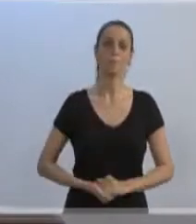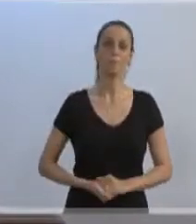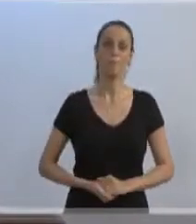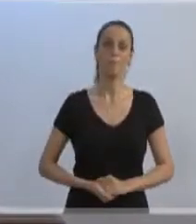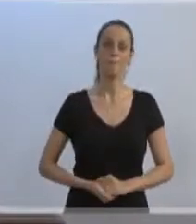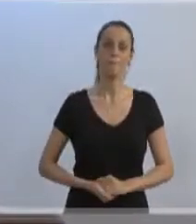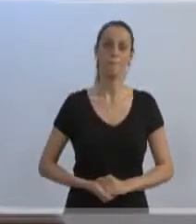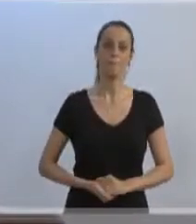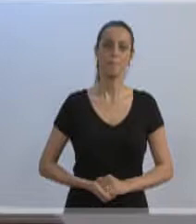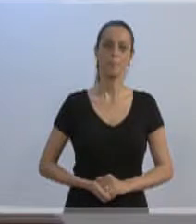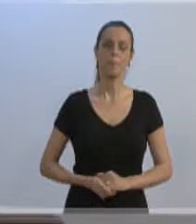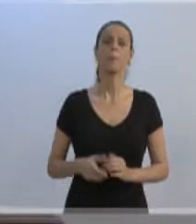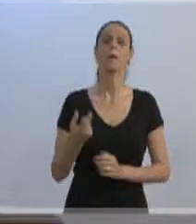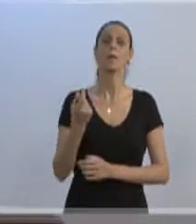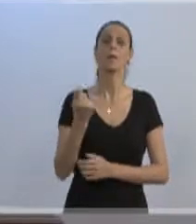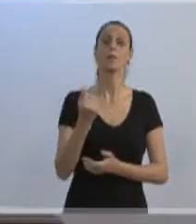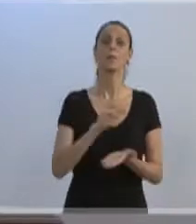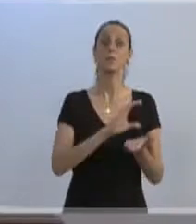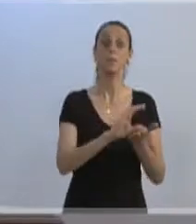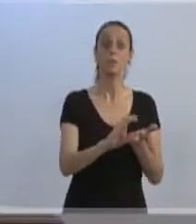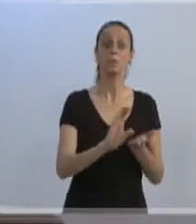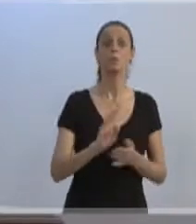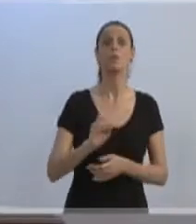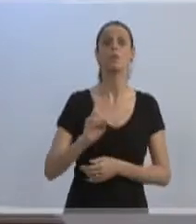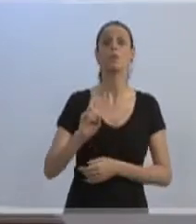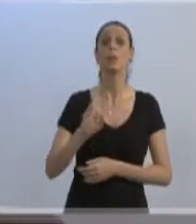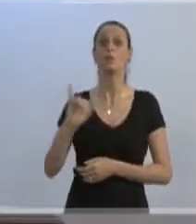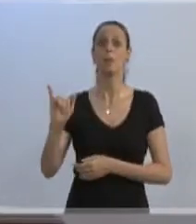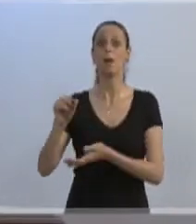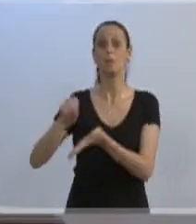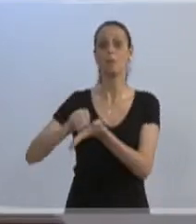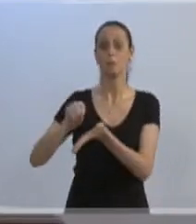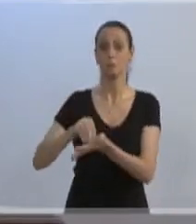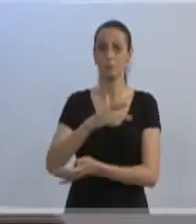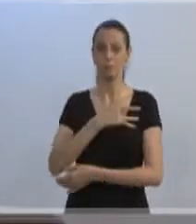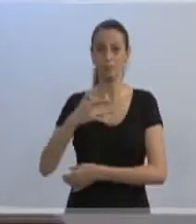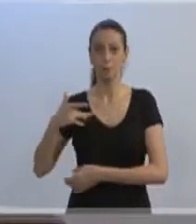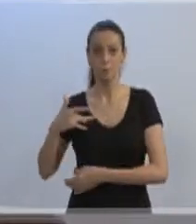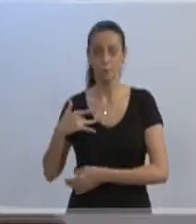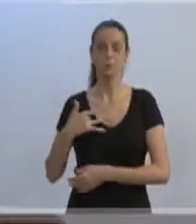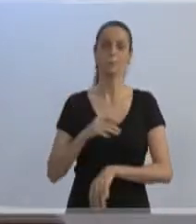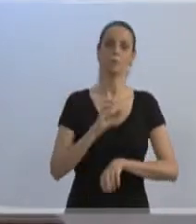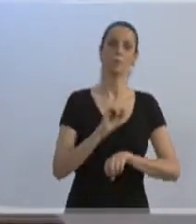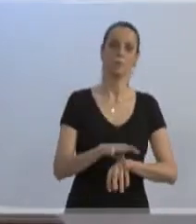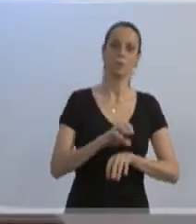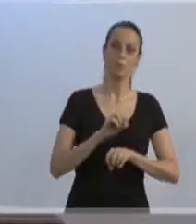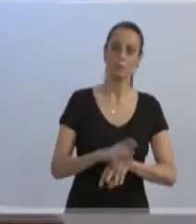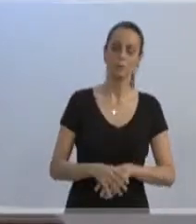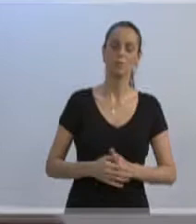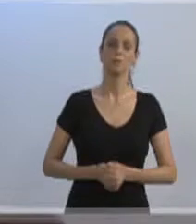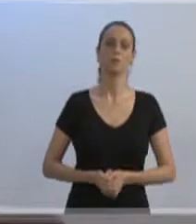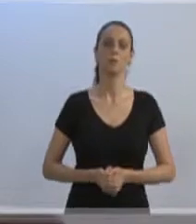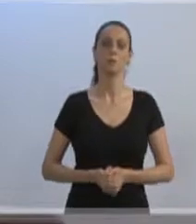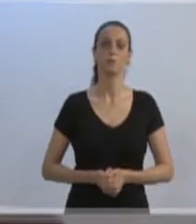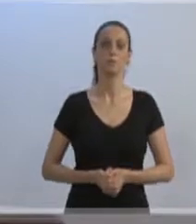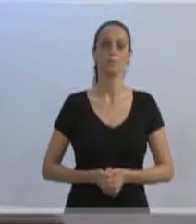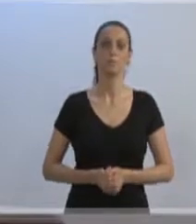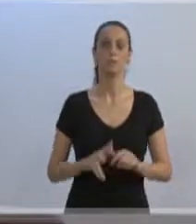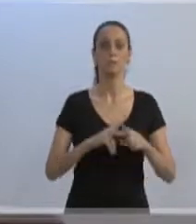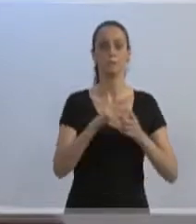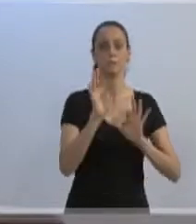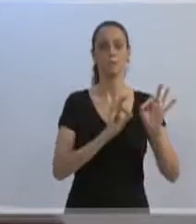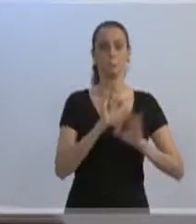é recurso que vai faltar para a saúde para a educação manutenção